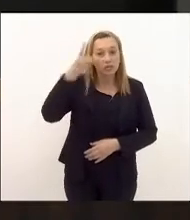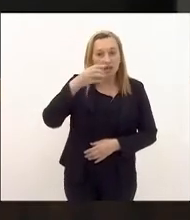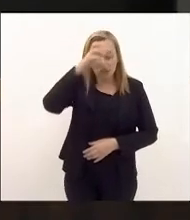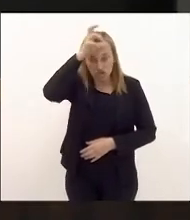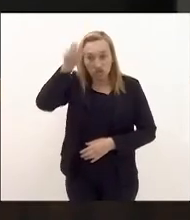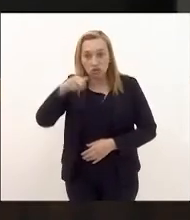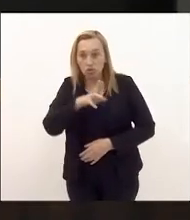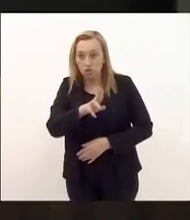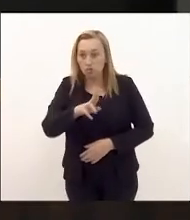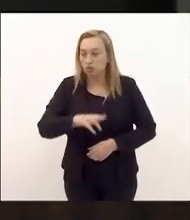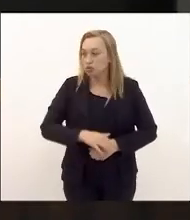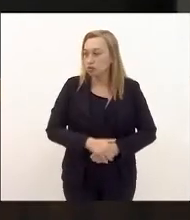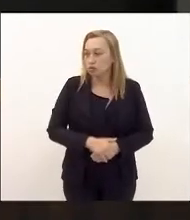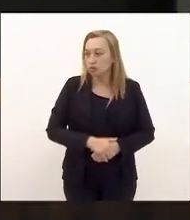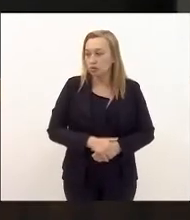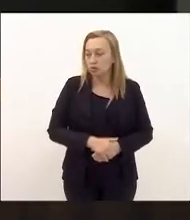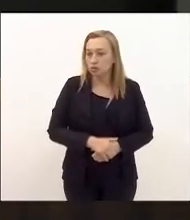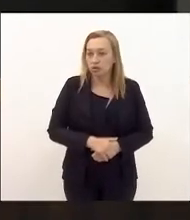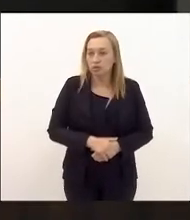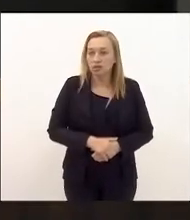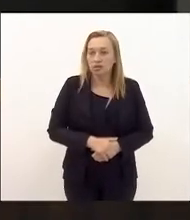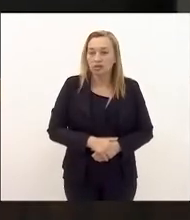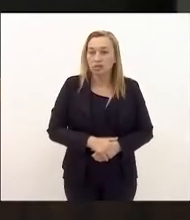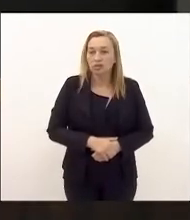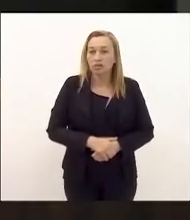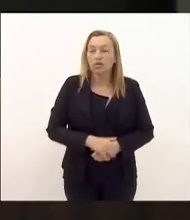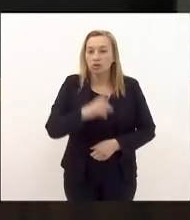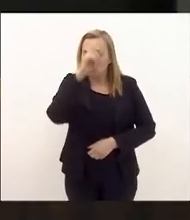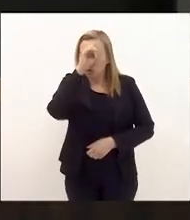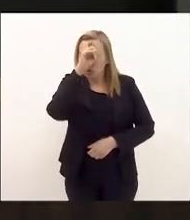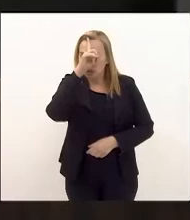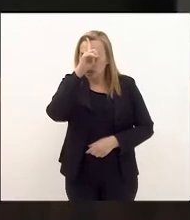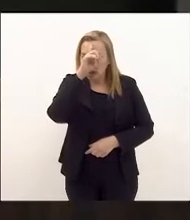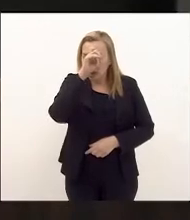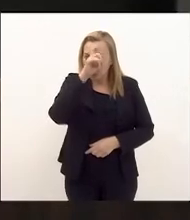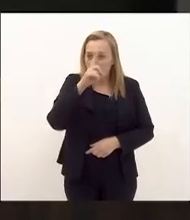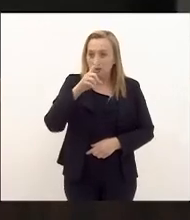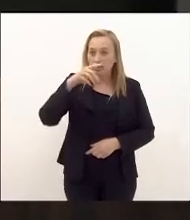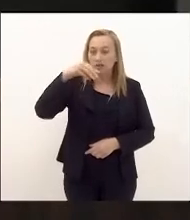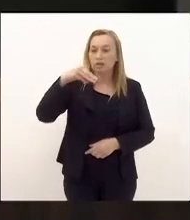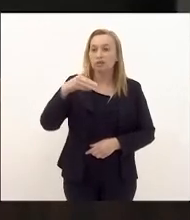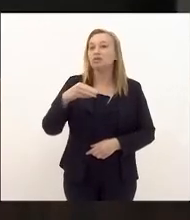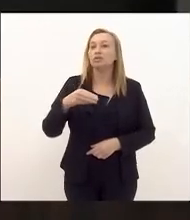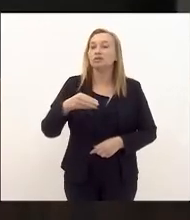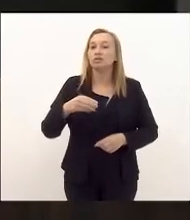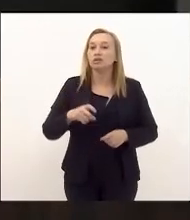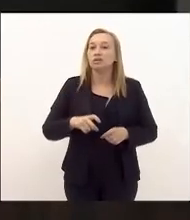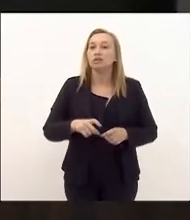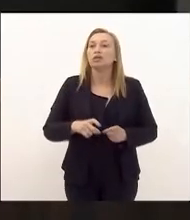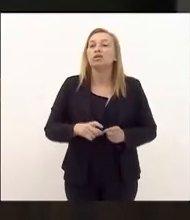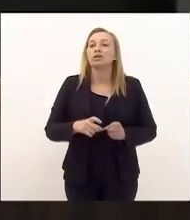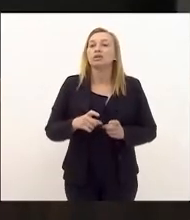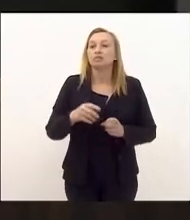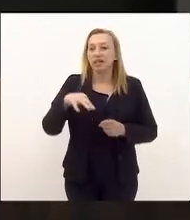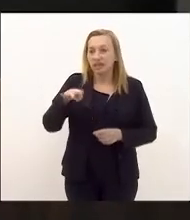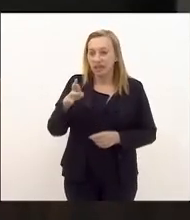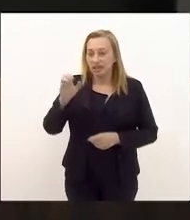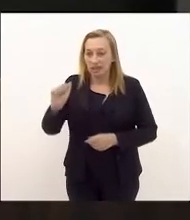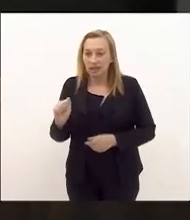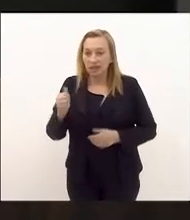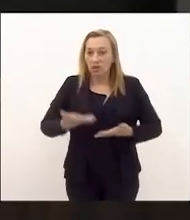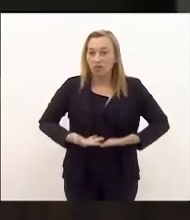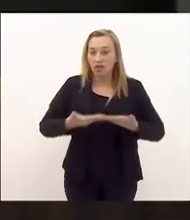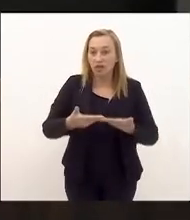Ju, que estabelece que as maternidades e os hospitais públicos e privados do Estado do Rio de Janeiro ofereçam aos pais e